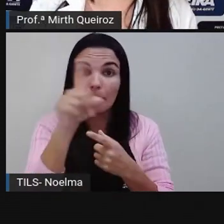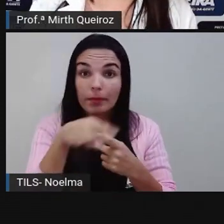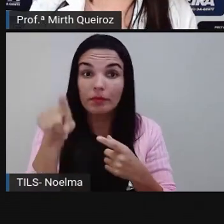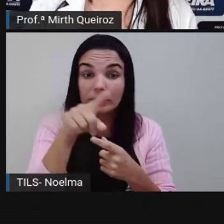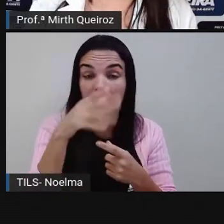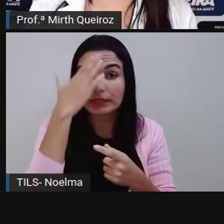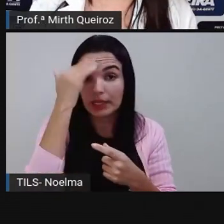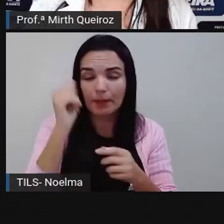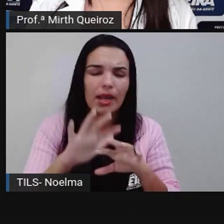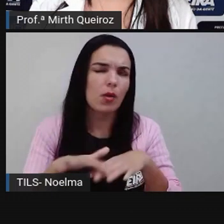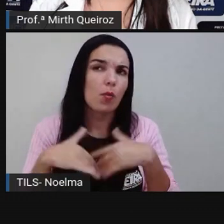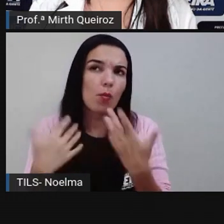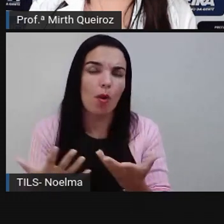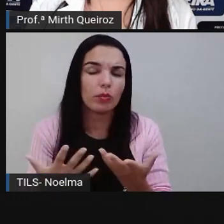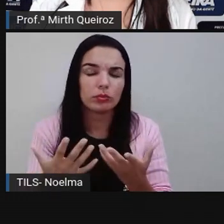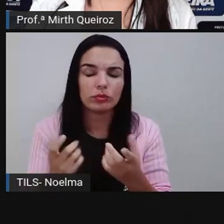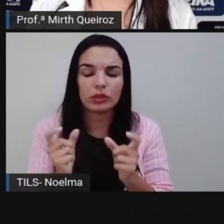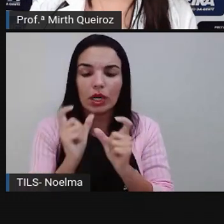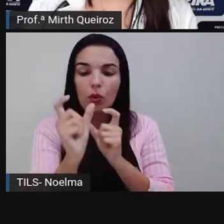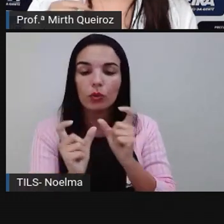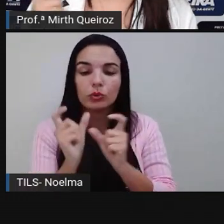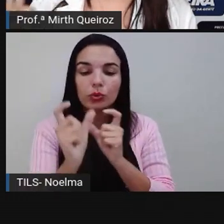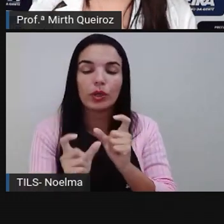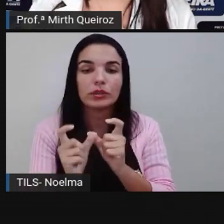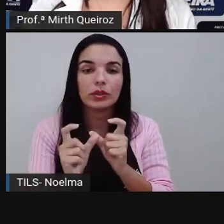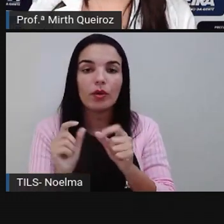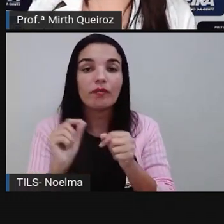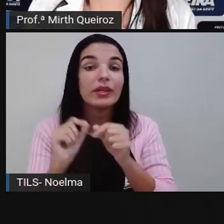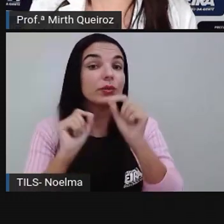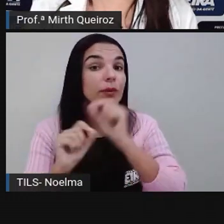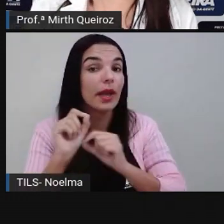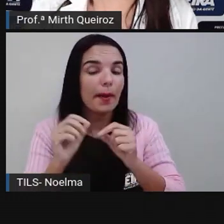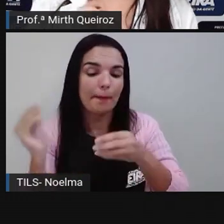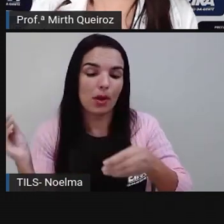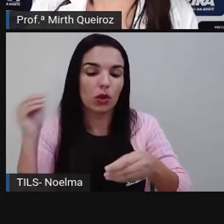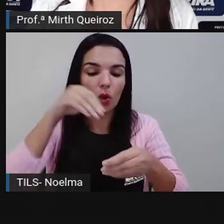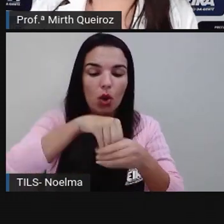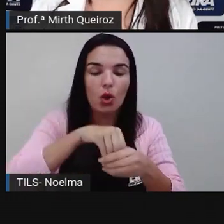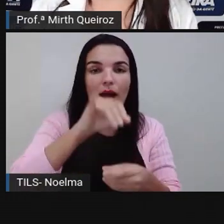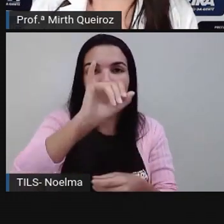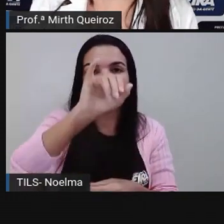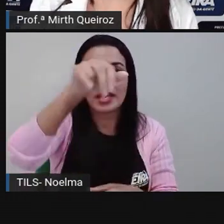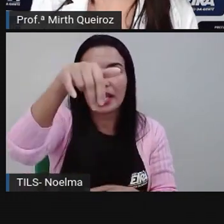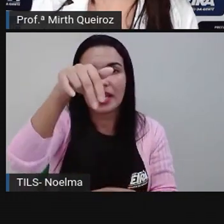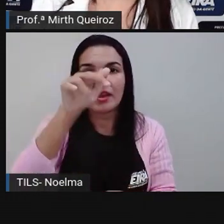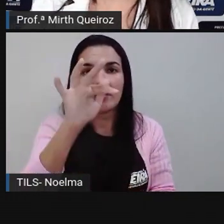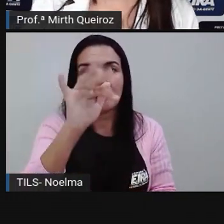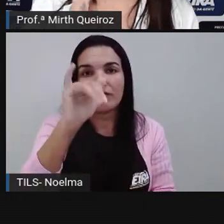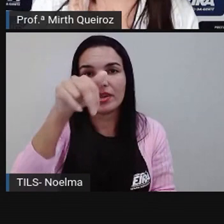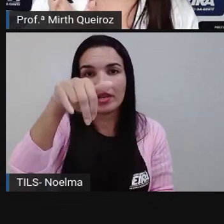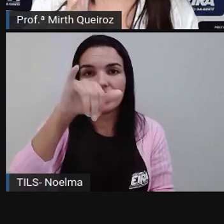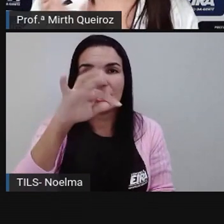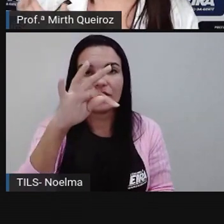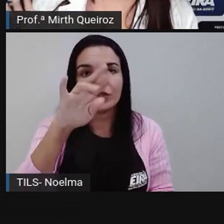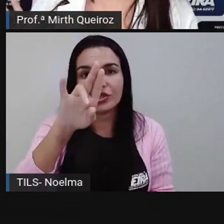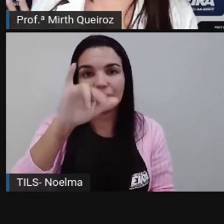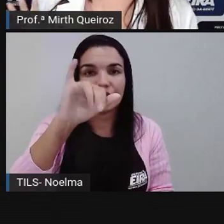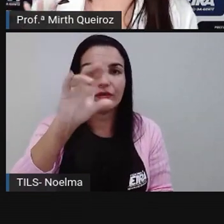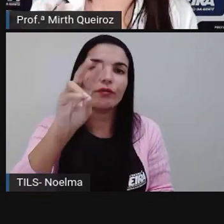saber qual é a conjugação, vocês têm que passar para o infinitivo. Por exemplo, se eu pegar aqui uma palavra,